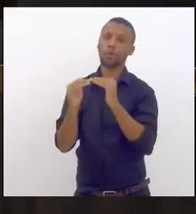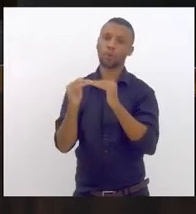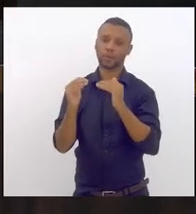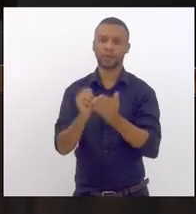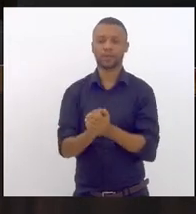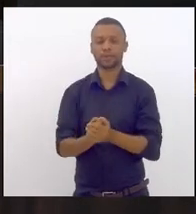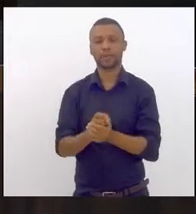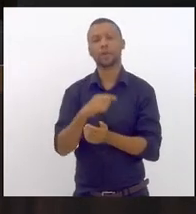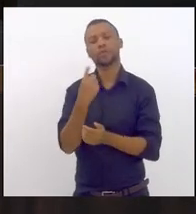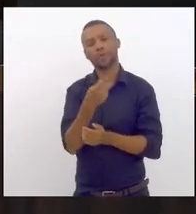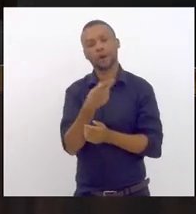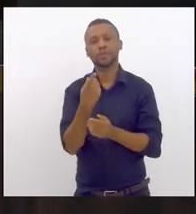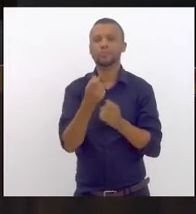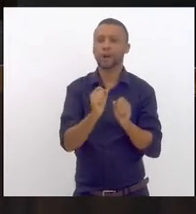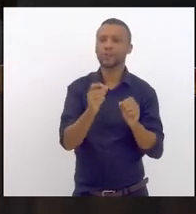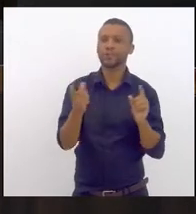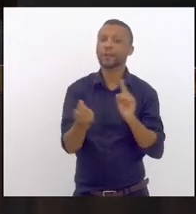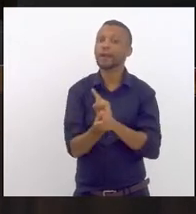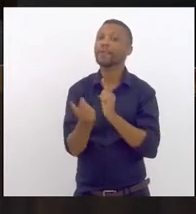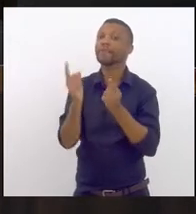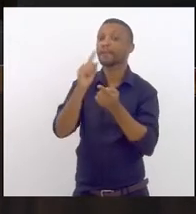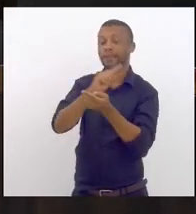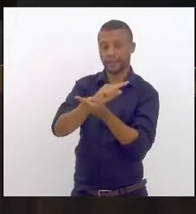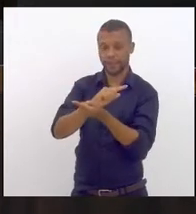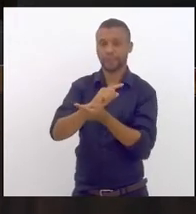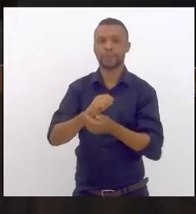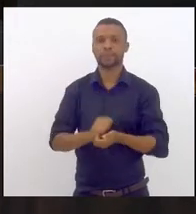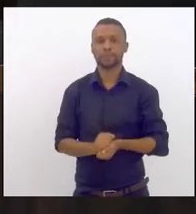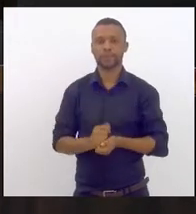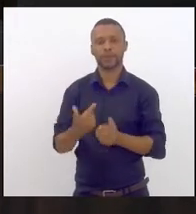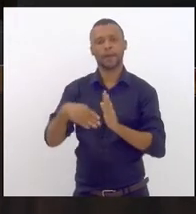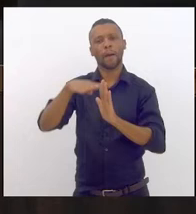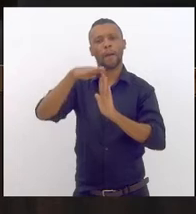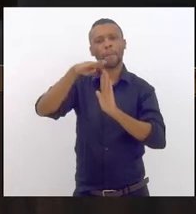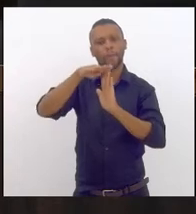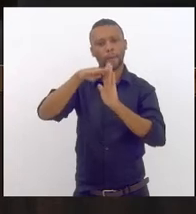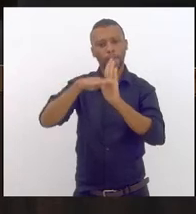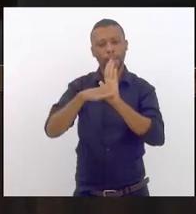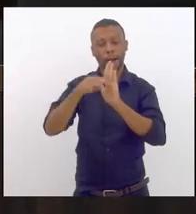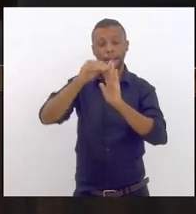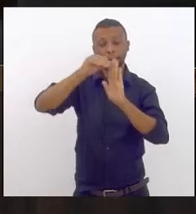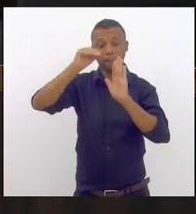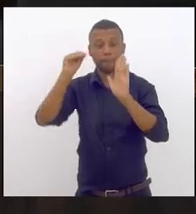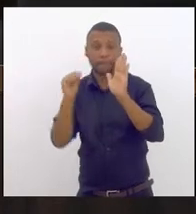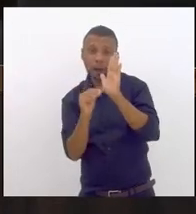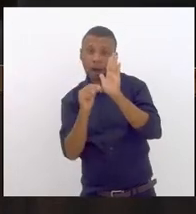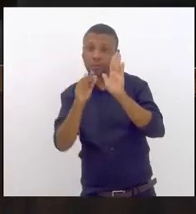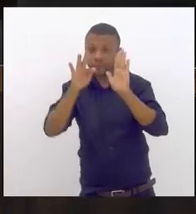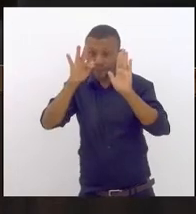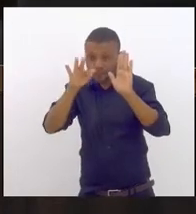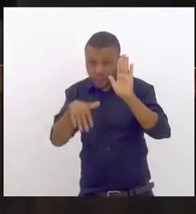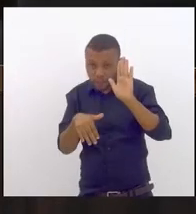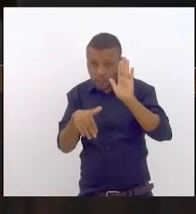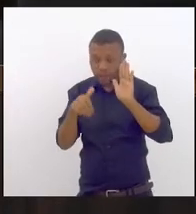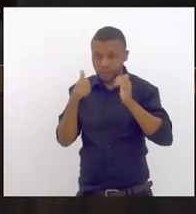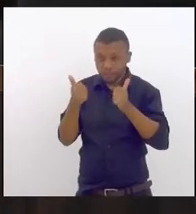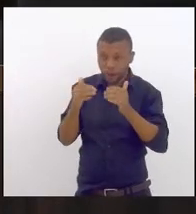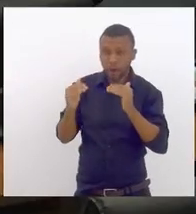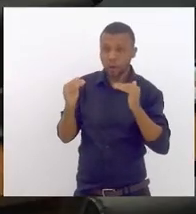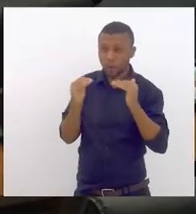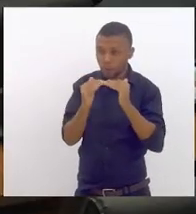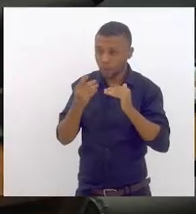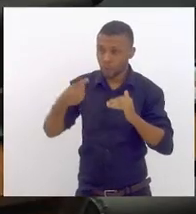retirar de pauta, a gente faz inversão e segue aqui a pauta e retorna ao final. O plenário